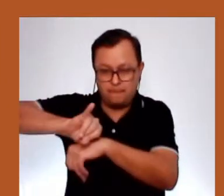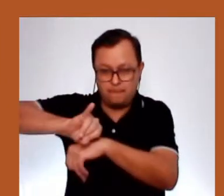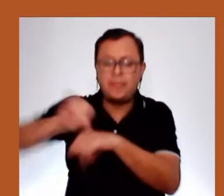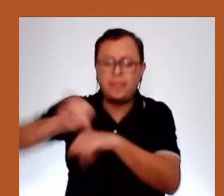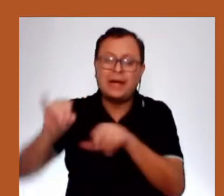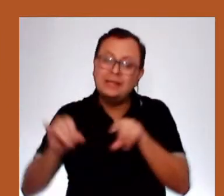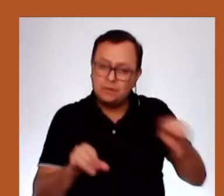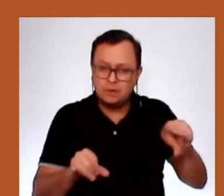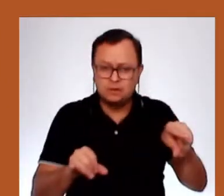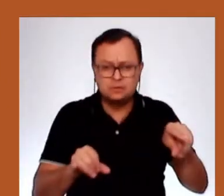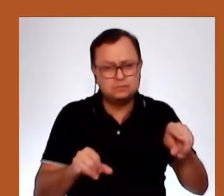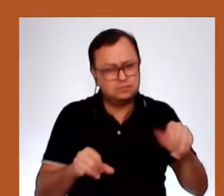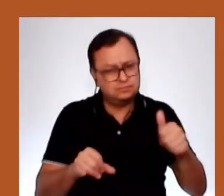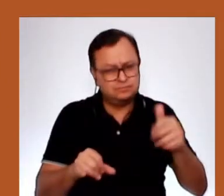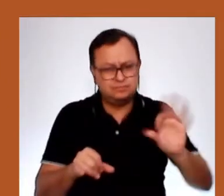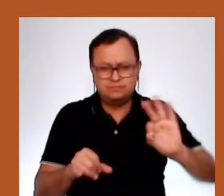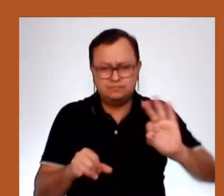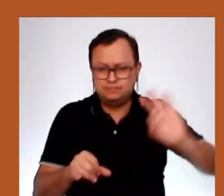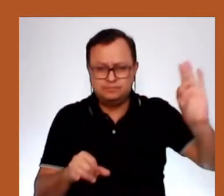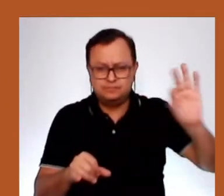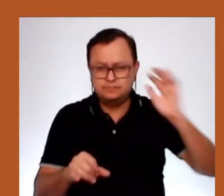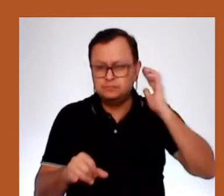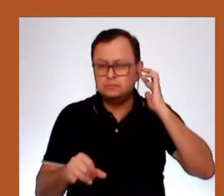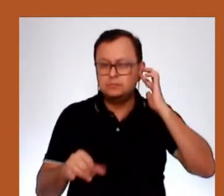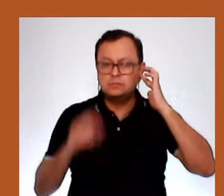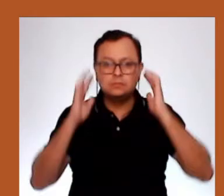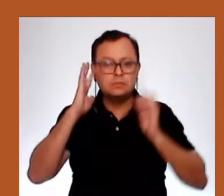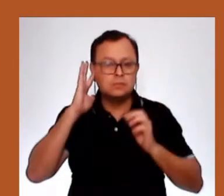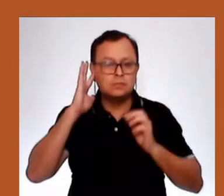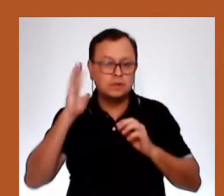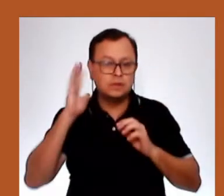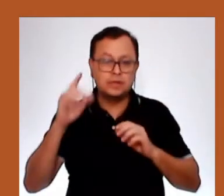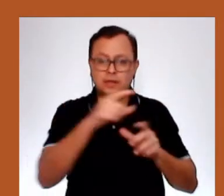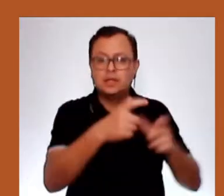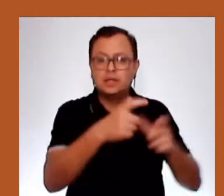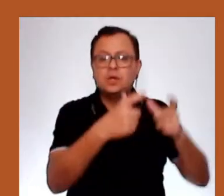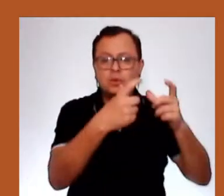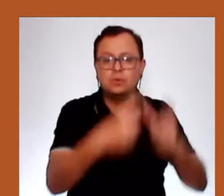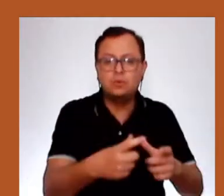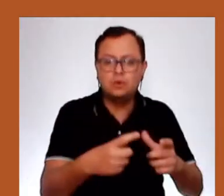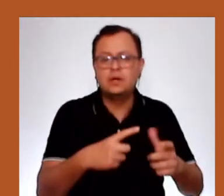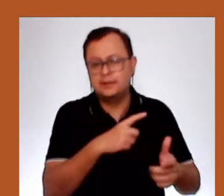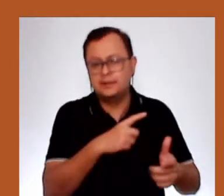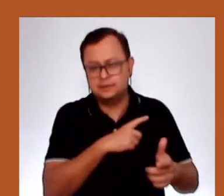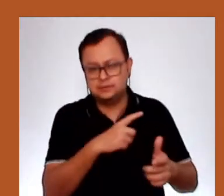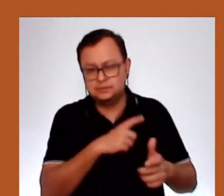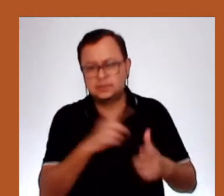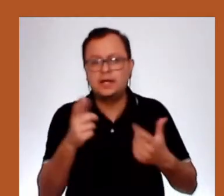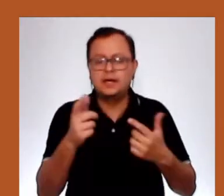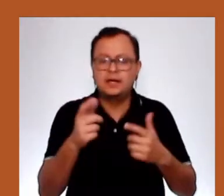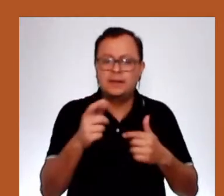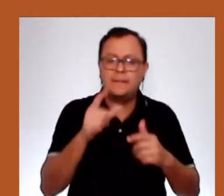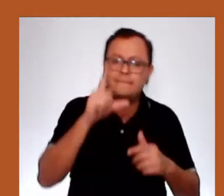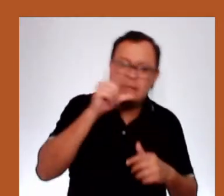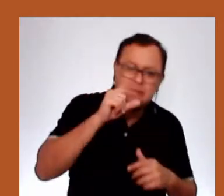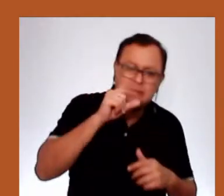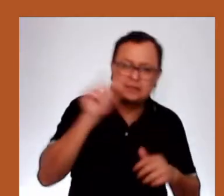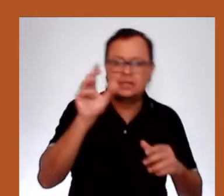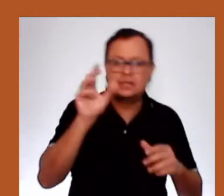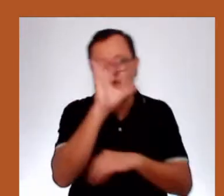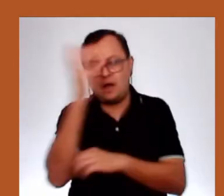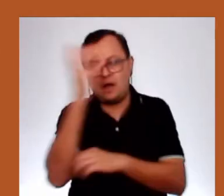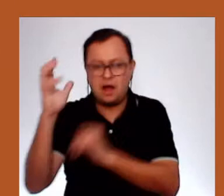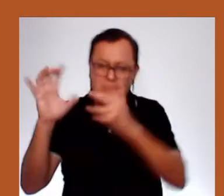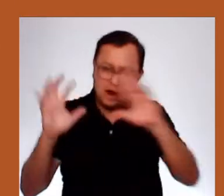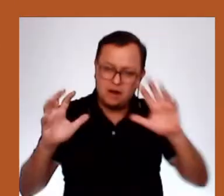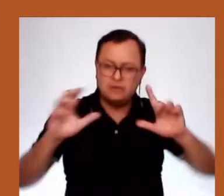oásis literal, né? Porque ele é enfiado no pé da ponte estaiada e você tem passarinhos, árvores frutíferas, nananã, nananã.